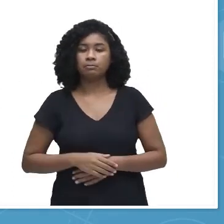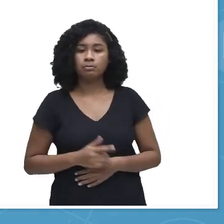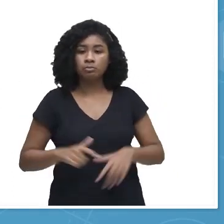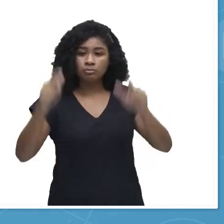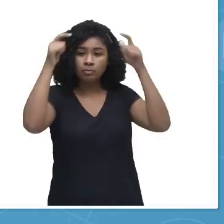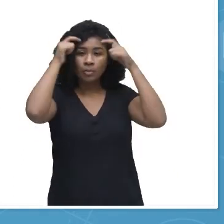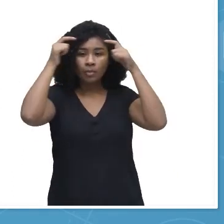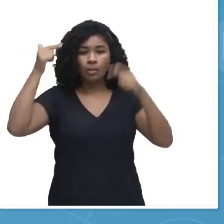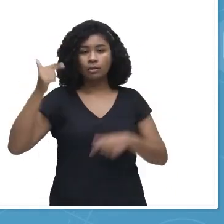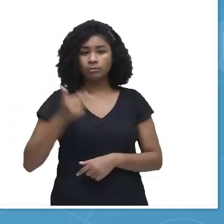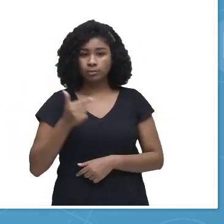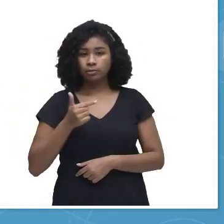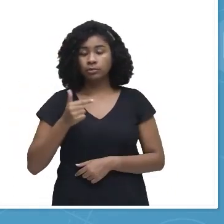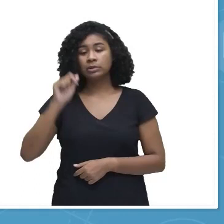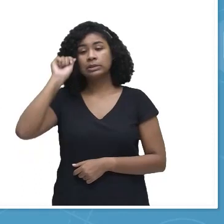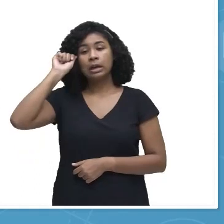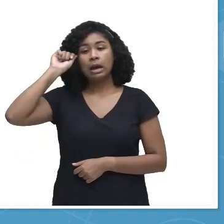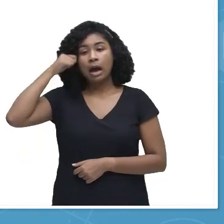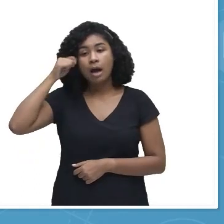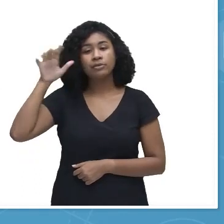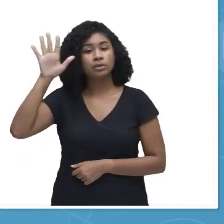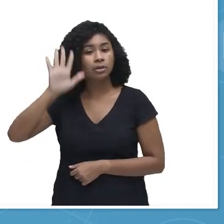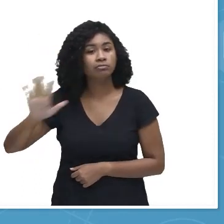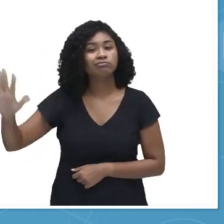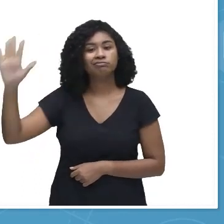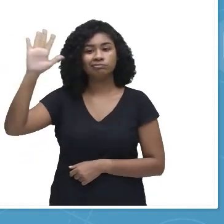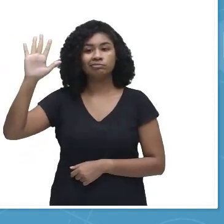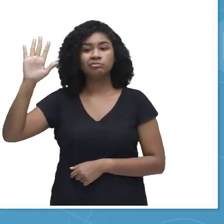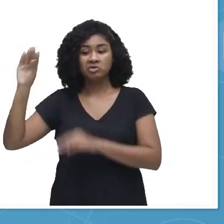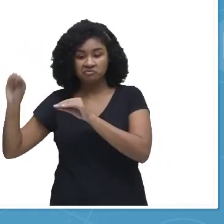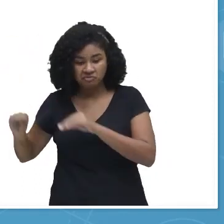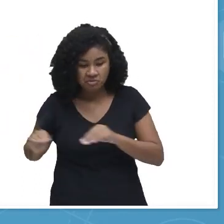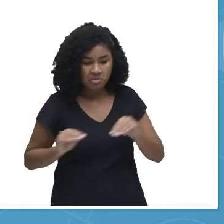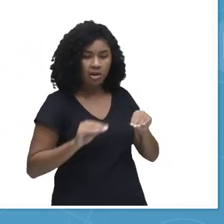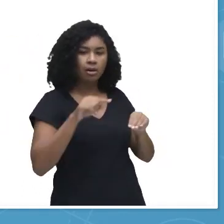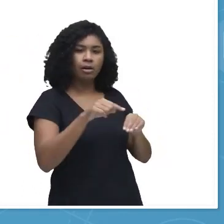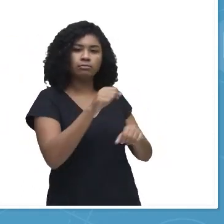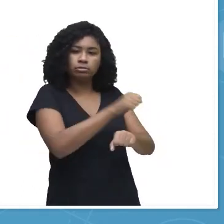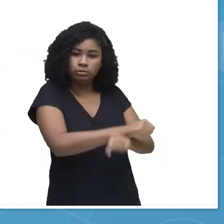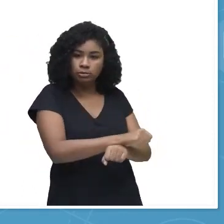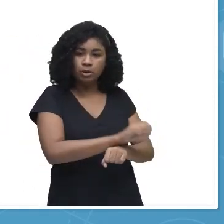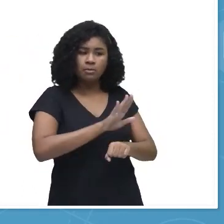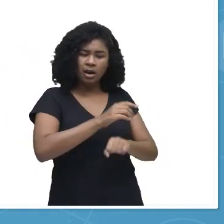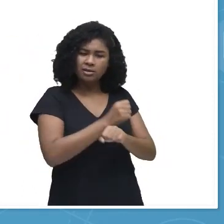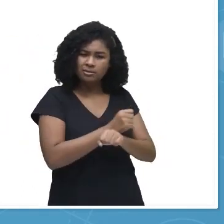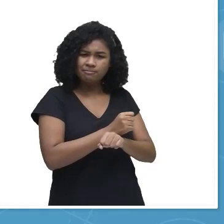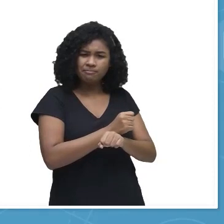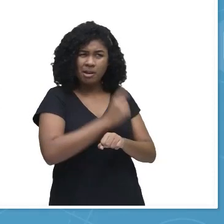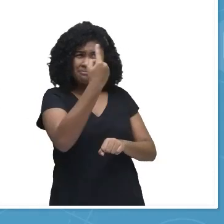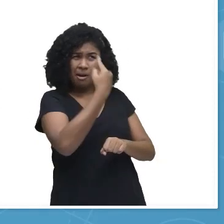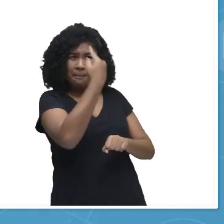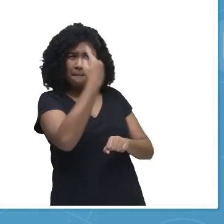uma princesa africana escravizada no Brasil, também líder quilombola, à frente de um